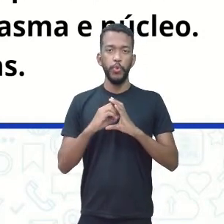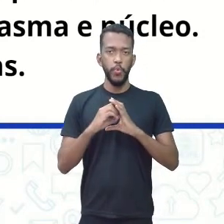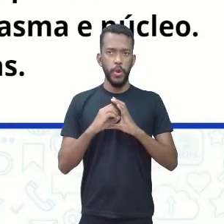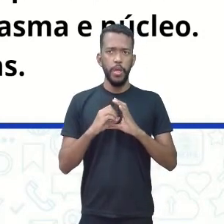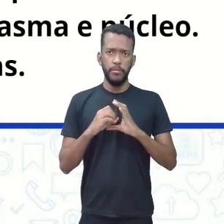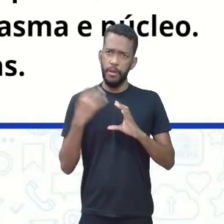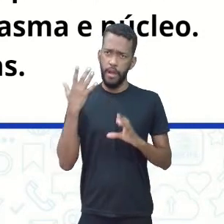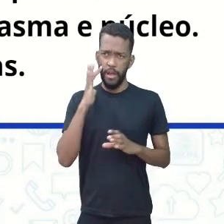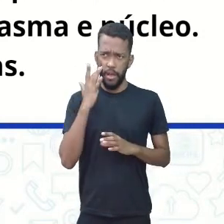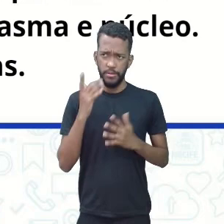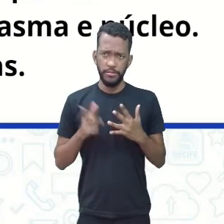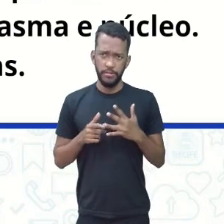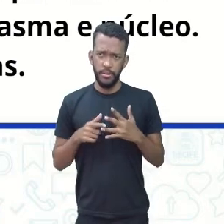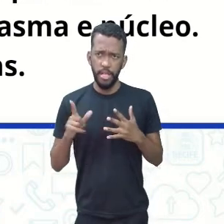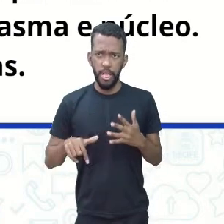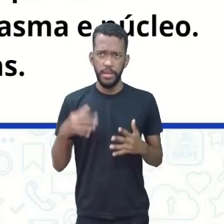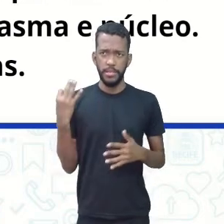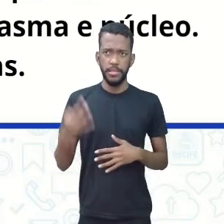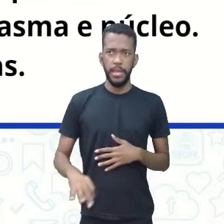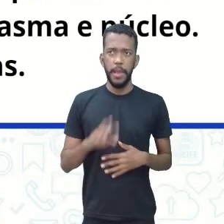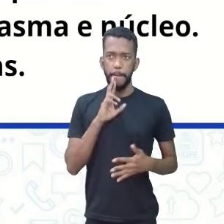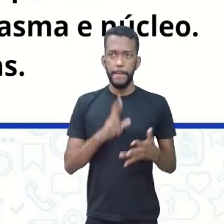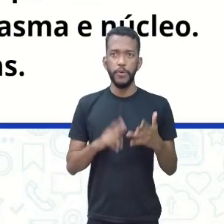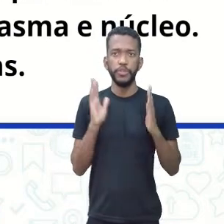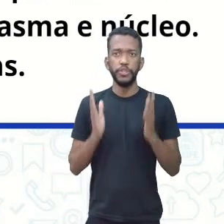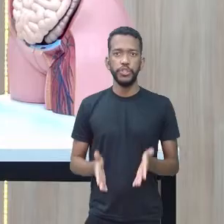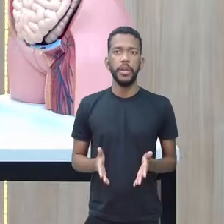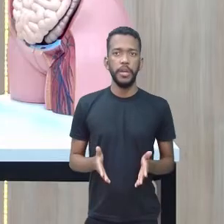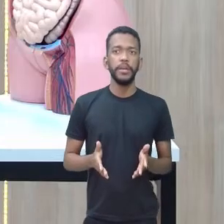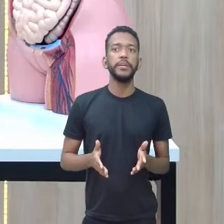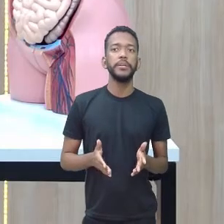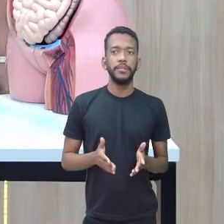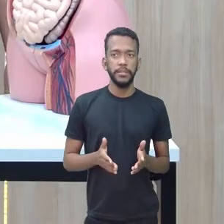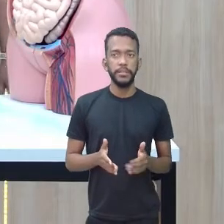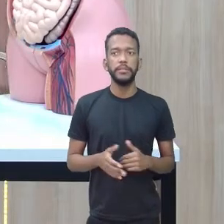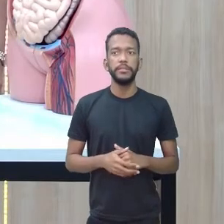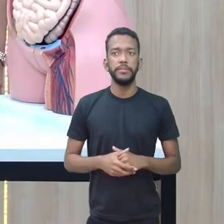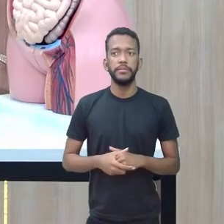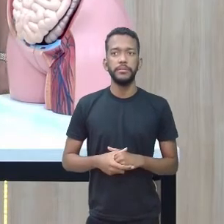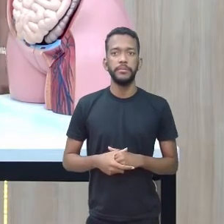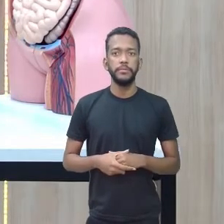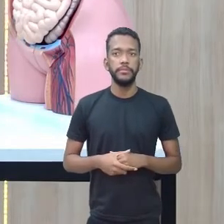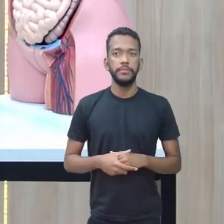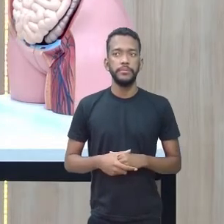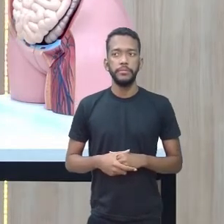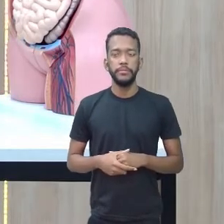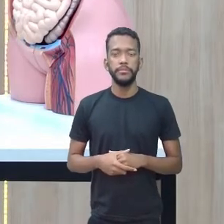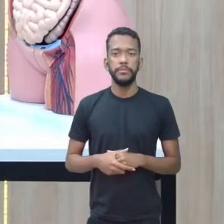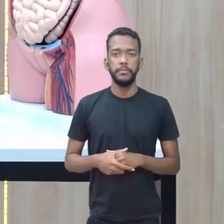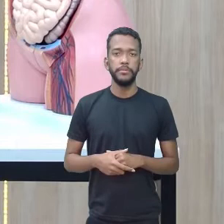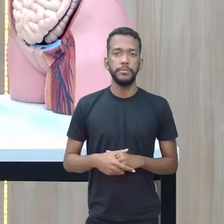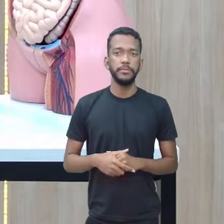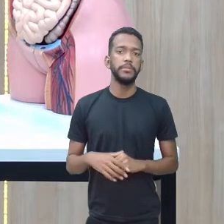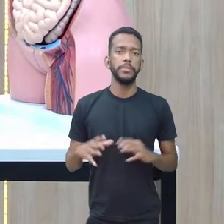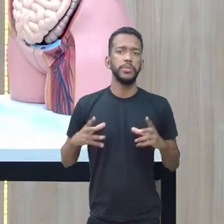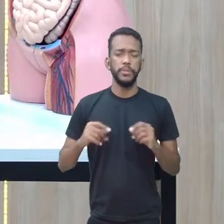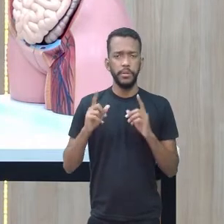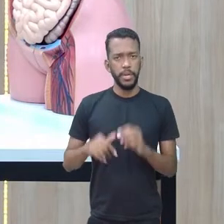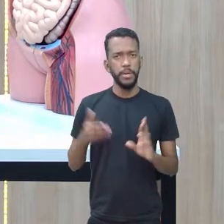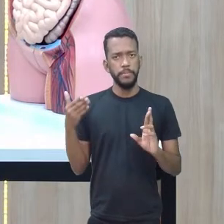essa afirmação é a afirmação que aprova, né, a teoria celular? É ela que representa a teoria